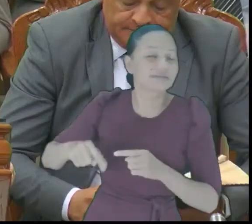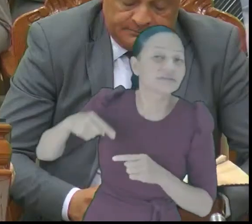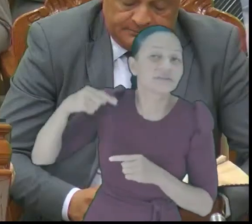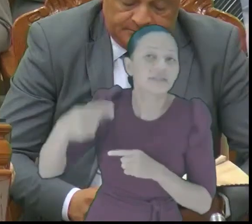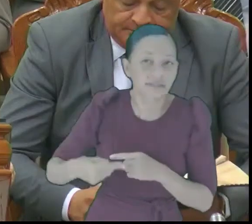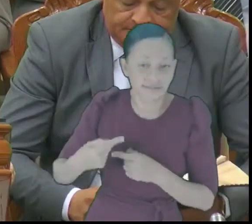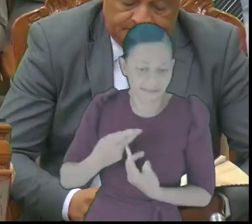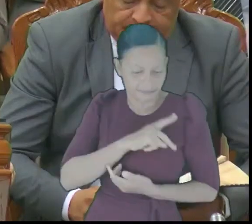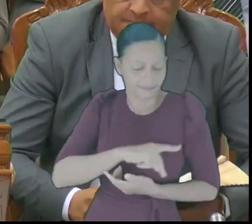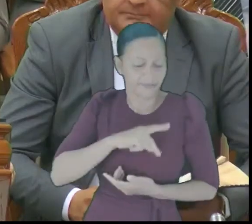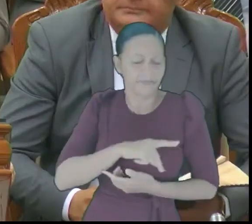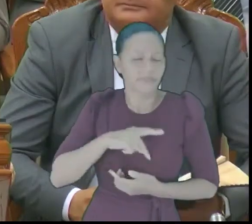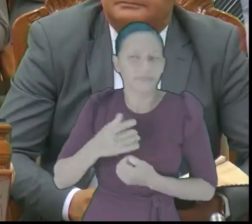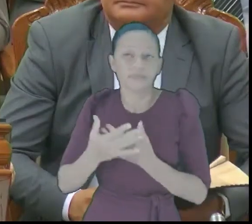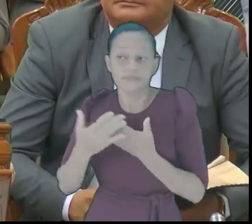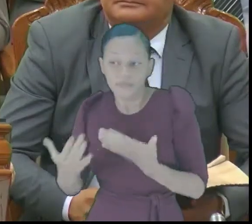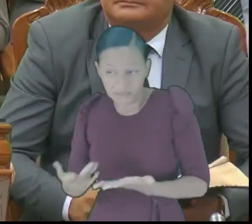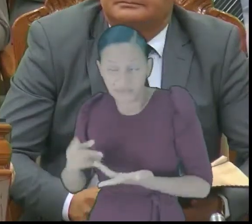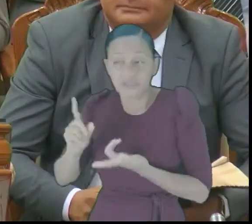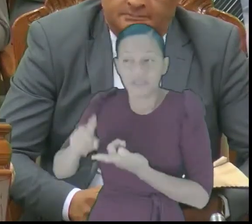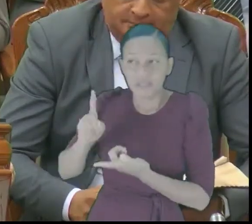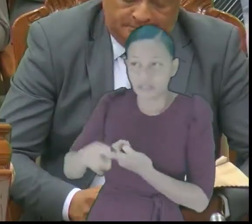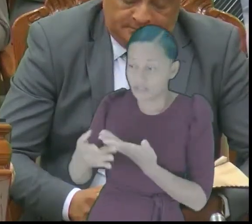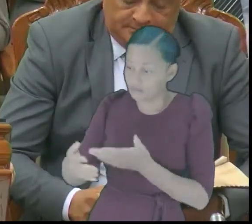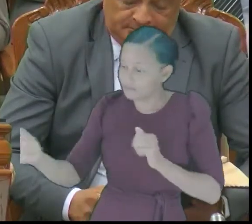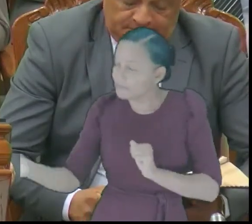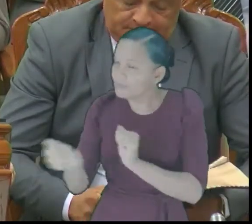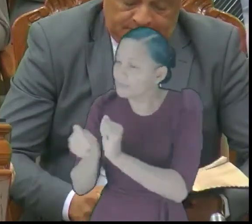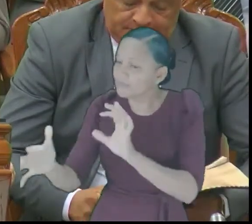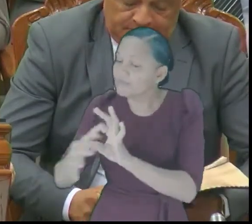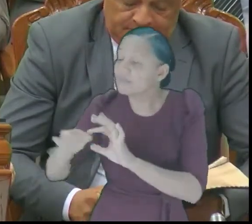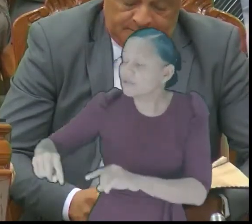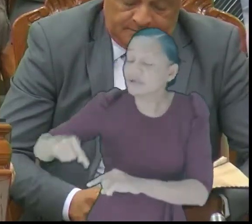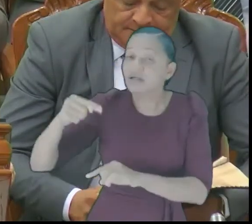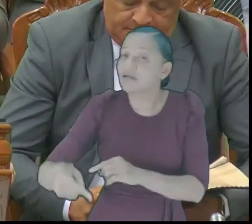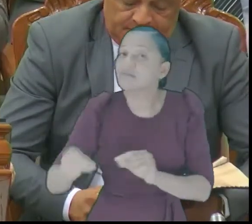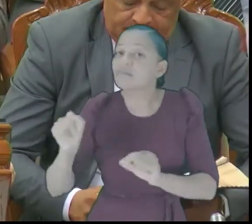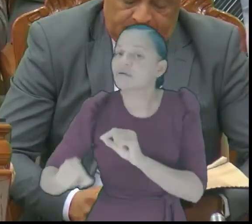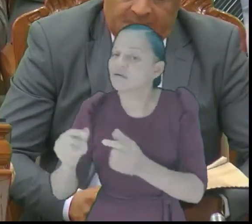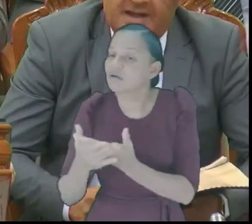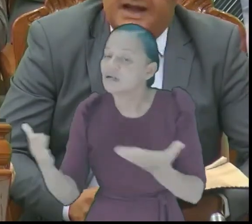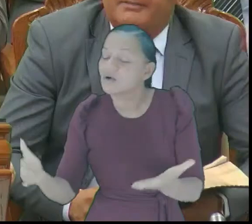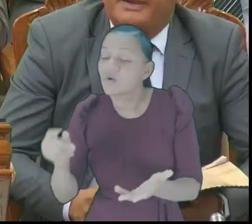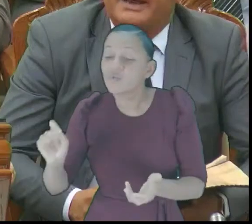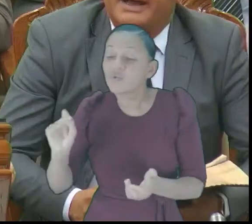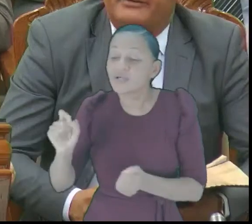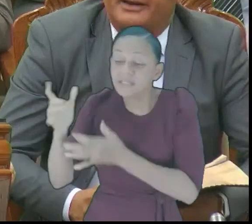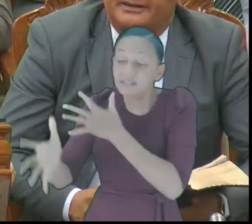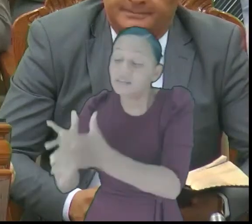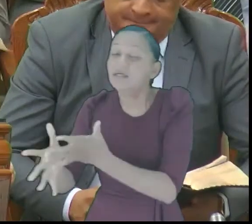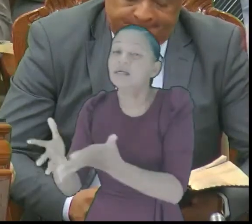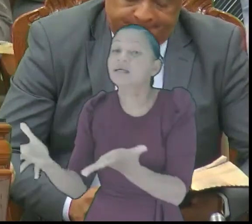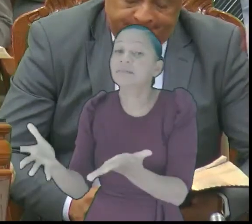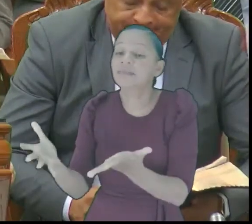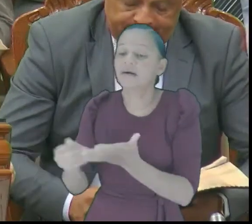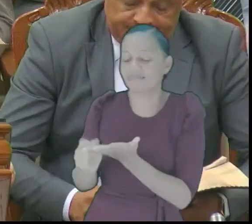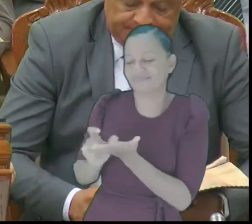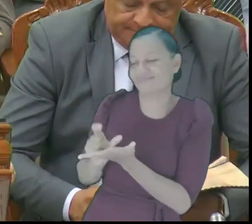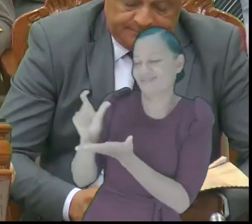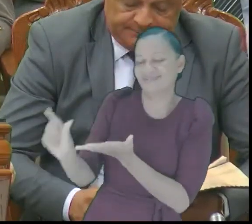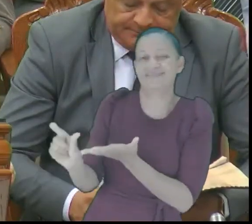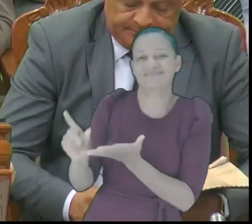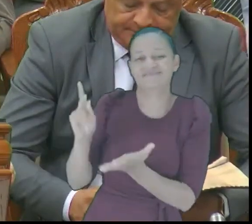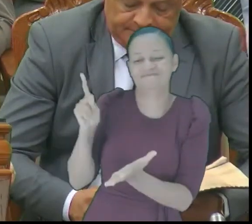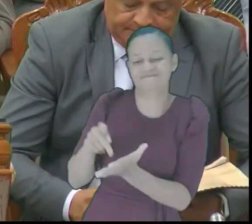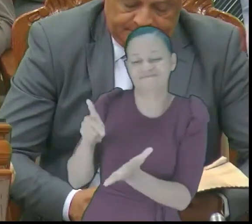Paulo disse pelo Espírito Santo, em quem também vós estáis, depois de quê? Depois que ouvistes o quê? A palavra